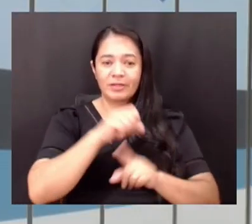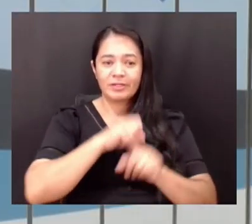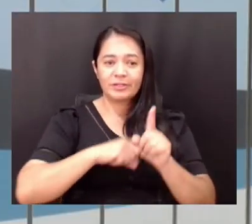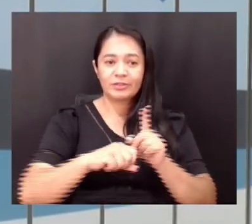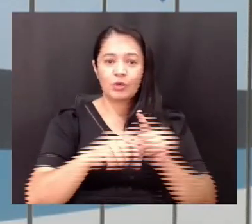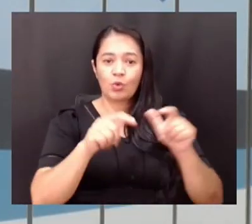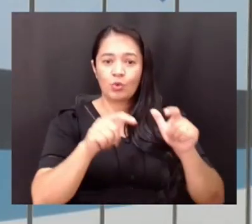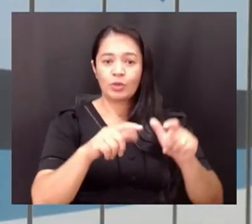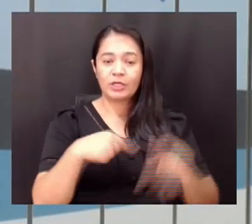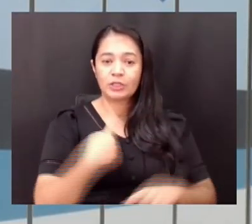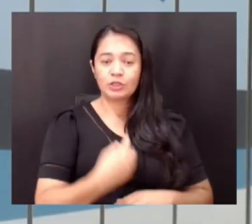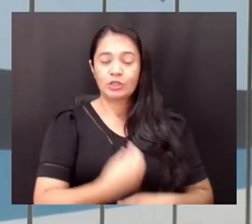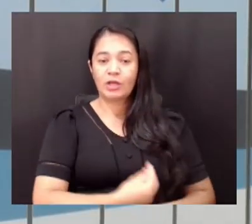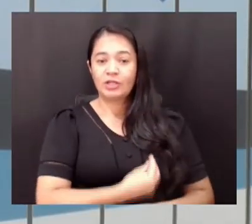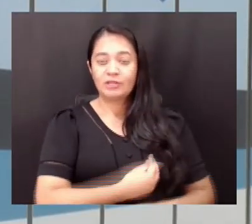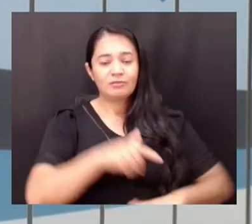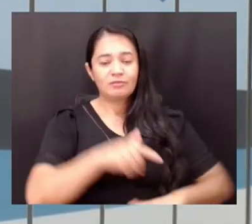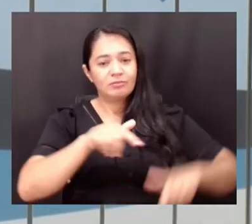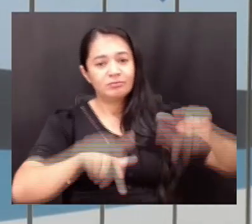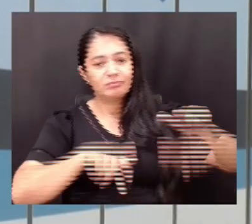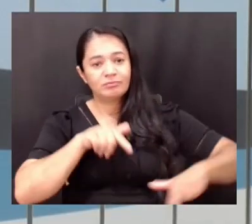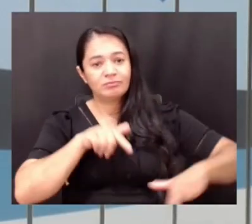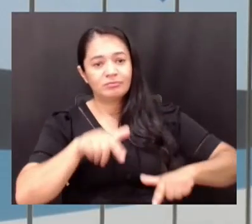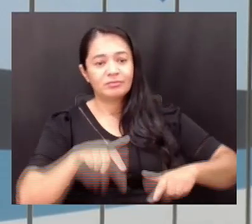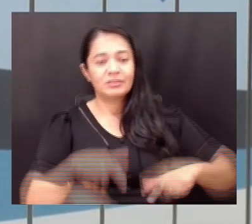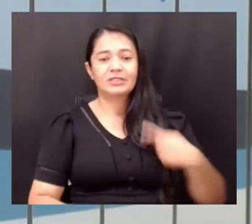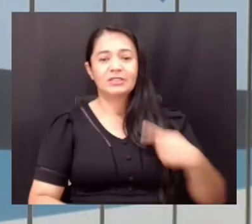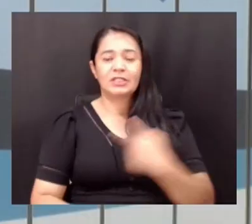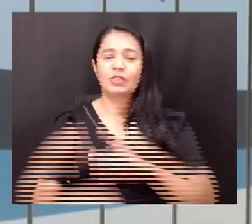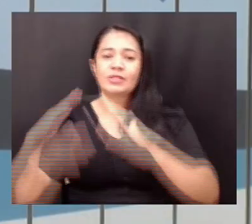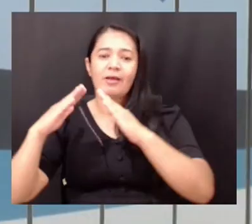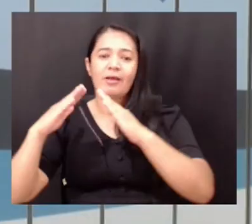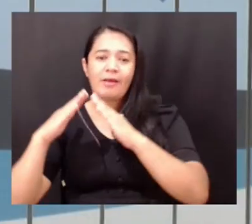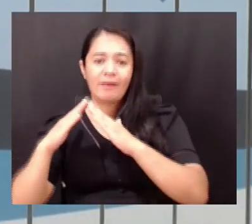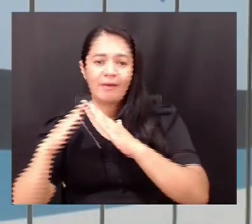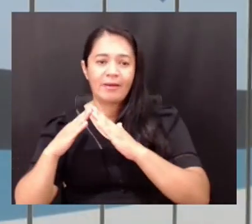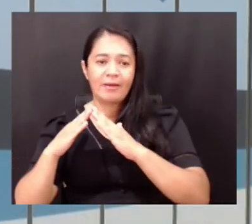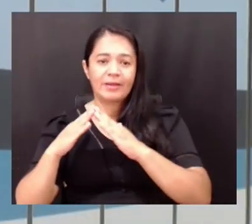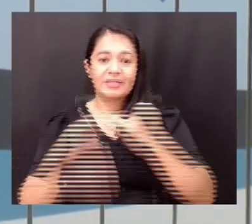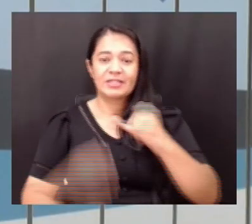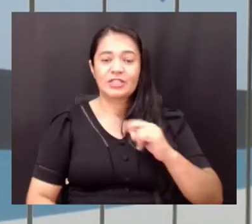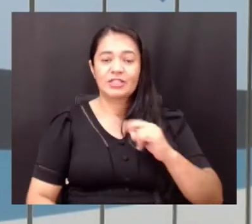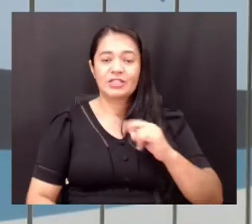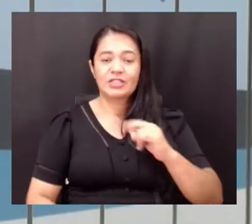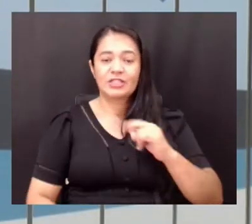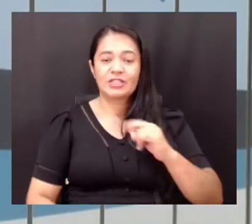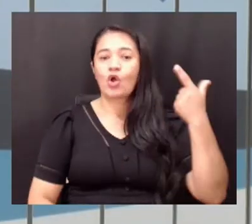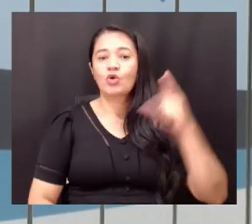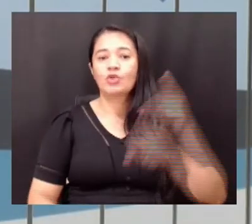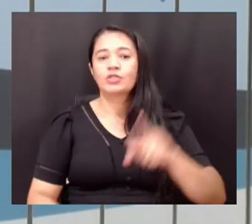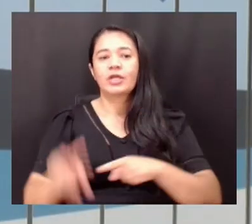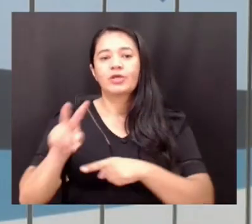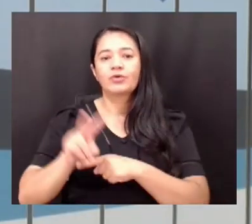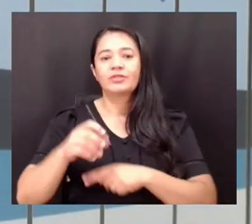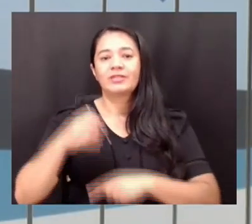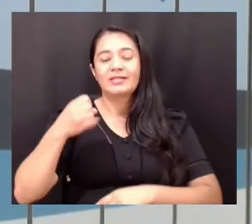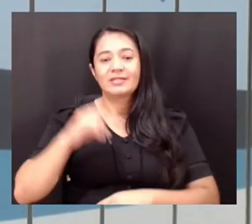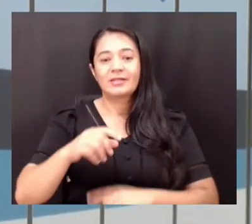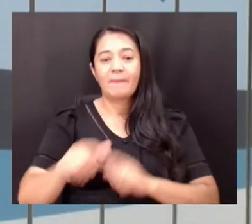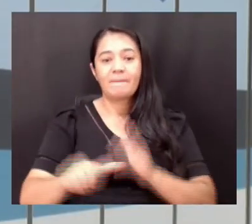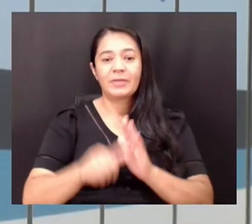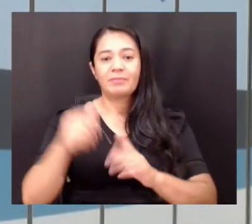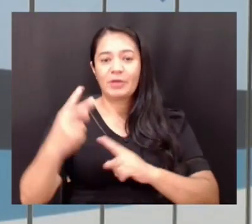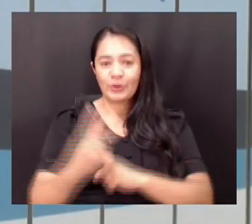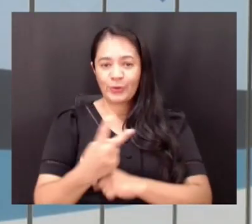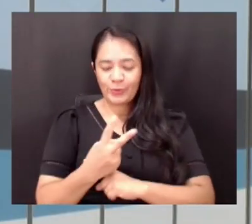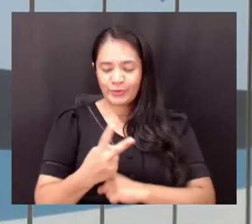gente atua, na nossa casa. E se a gente só consegue cuidar do outro, se a gente cuidar da gente mesmo, né? Começa aqui.